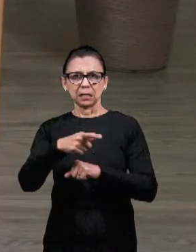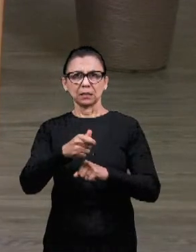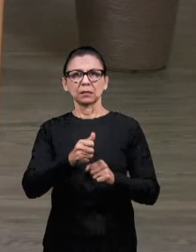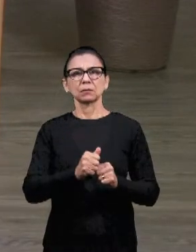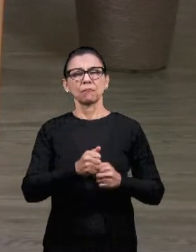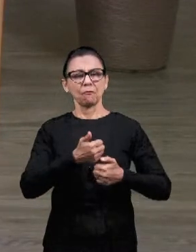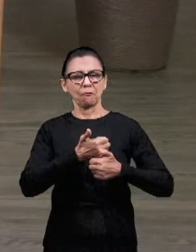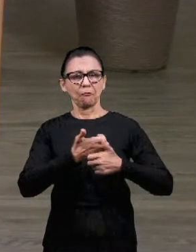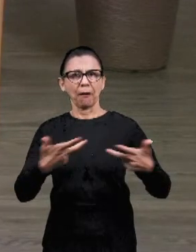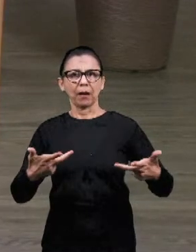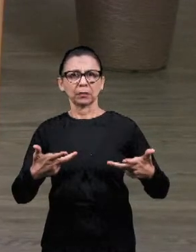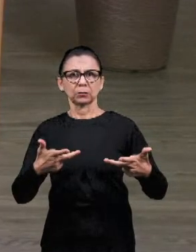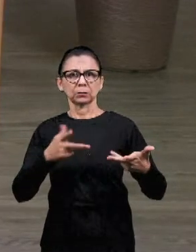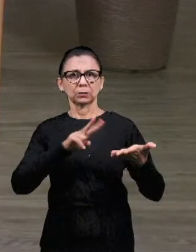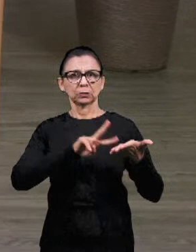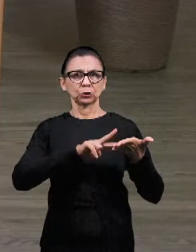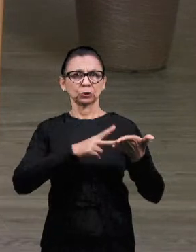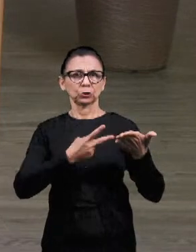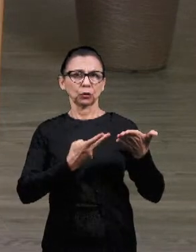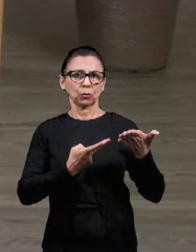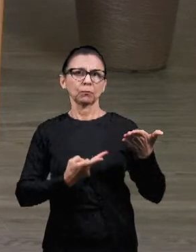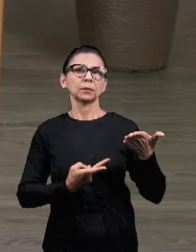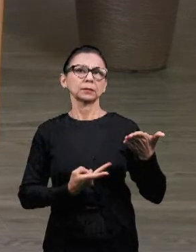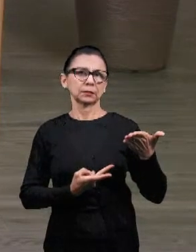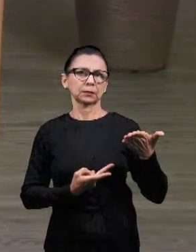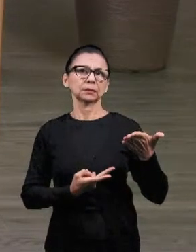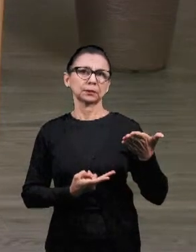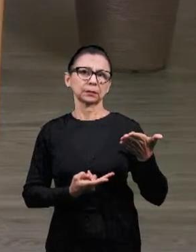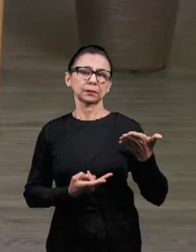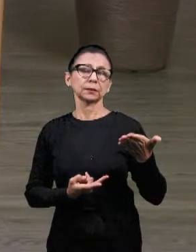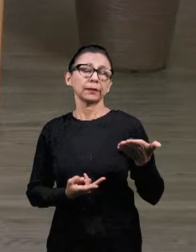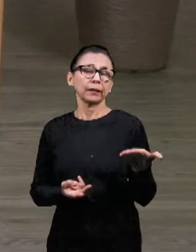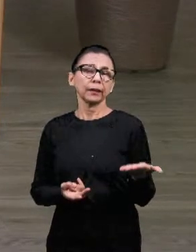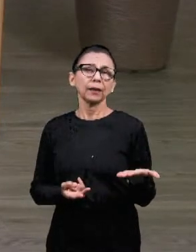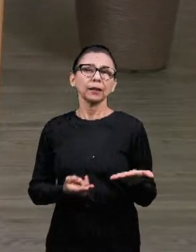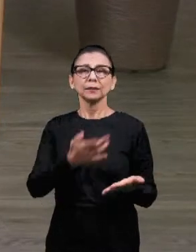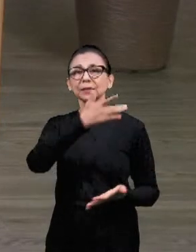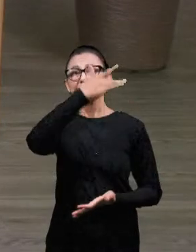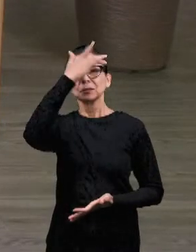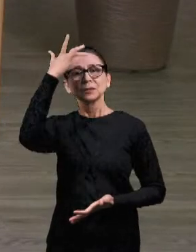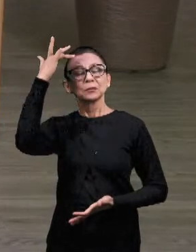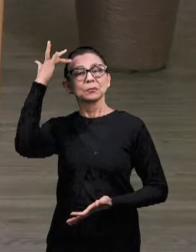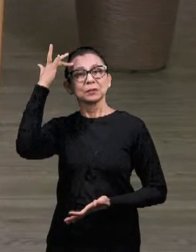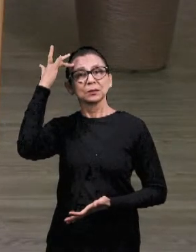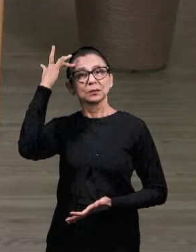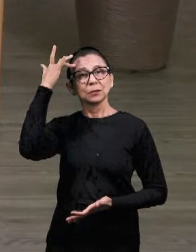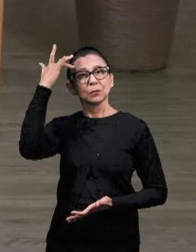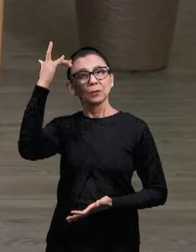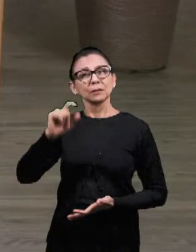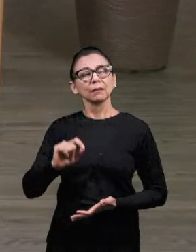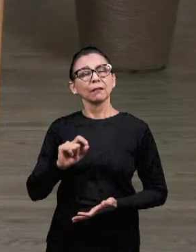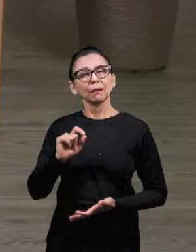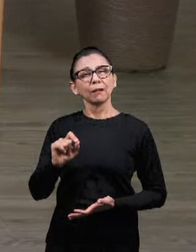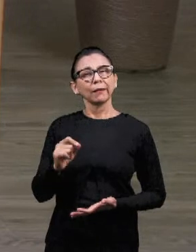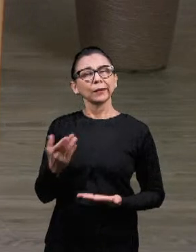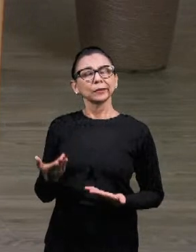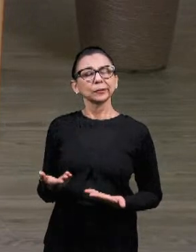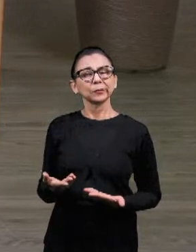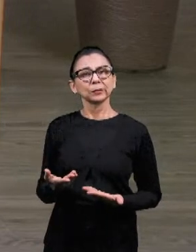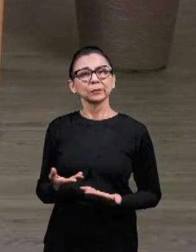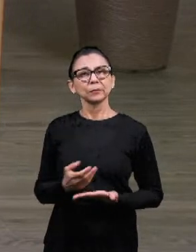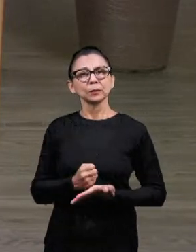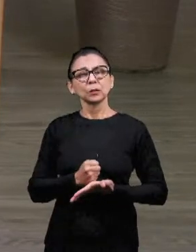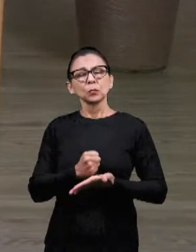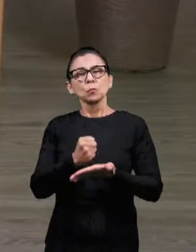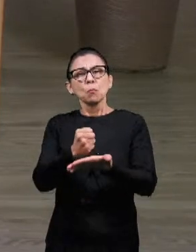naturalmente, no sentido de oferecer os cultos, não exatamente